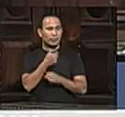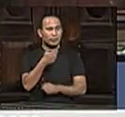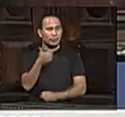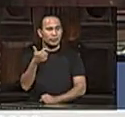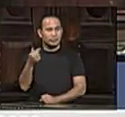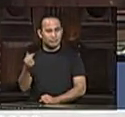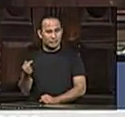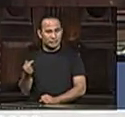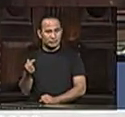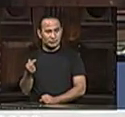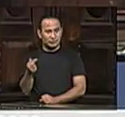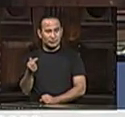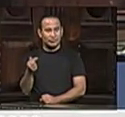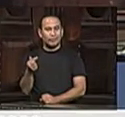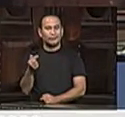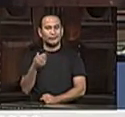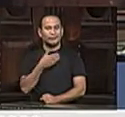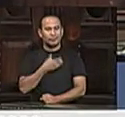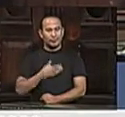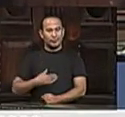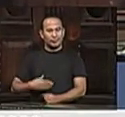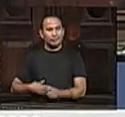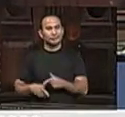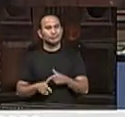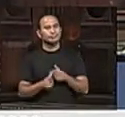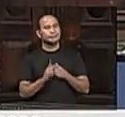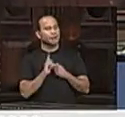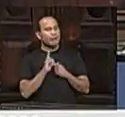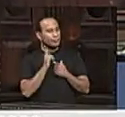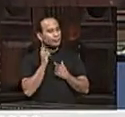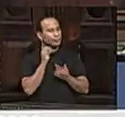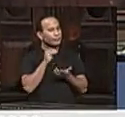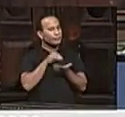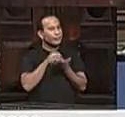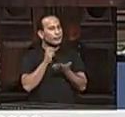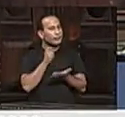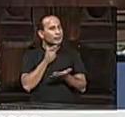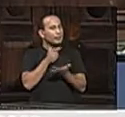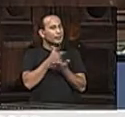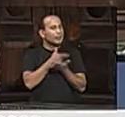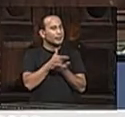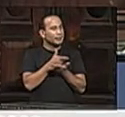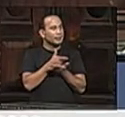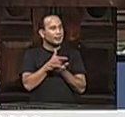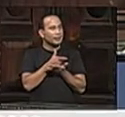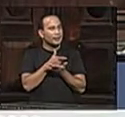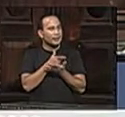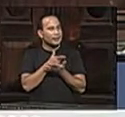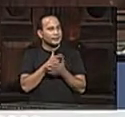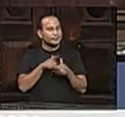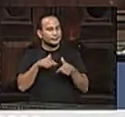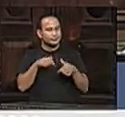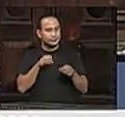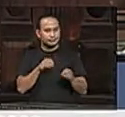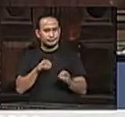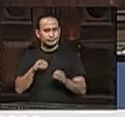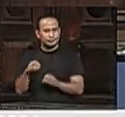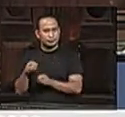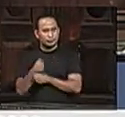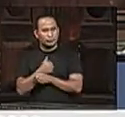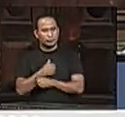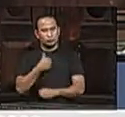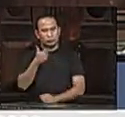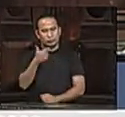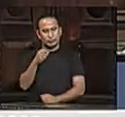o governo ainda deve, de restos a pagar do exercício da educação de